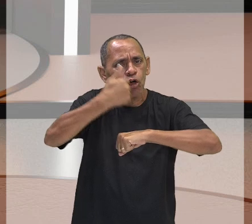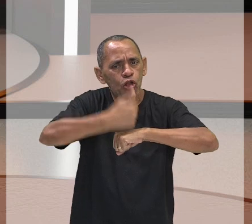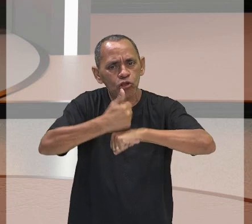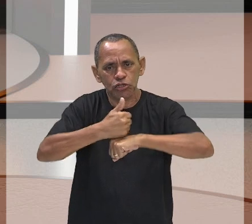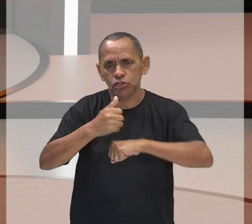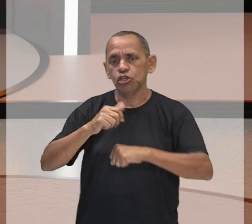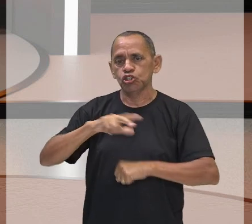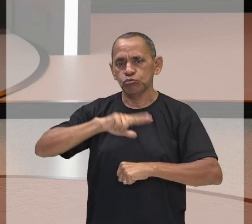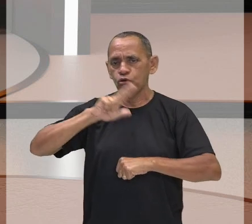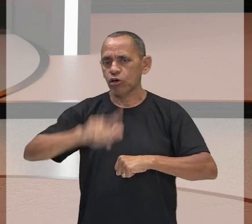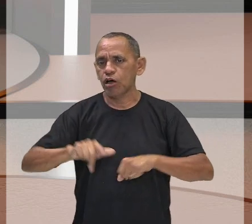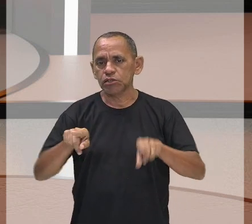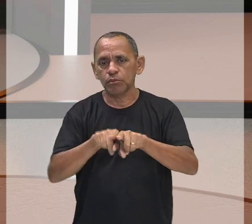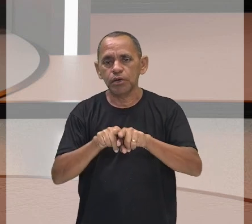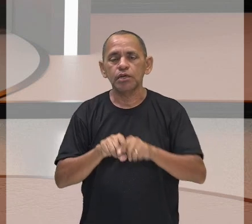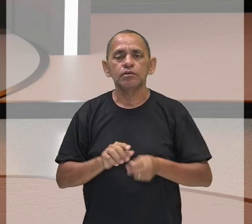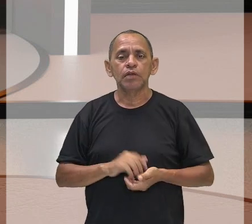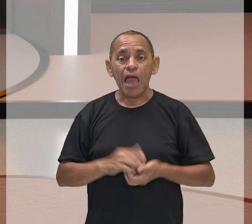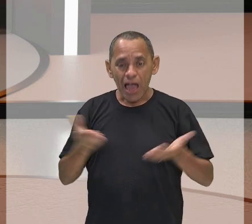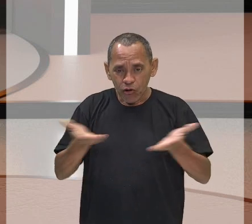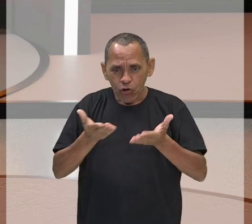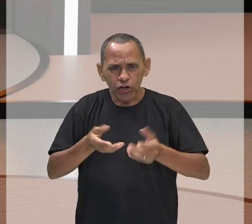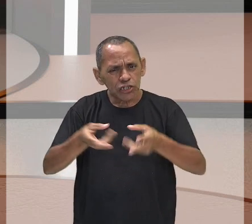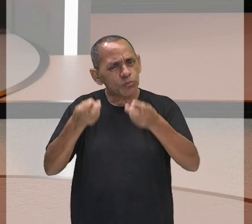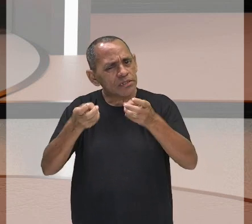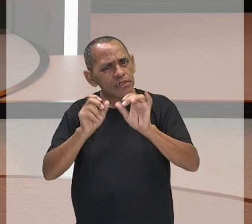vendo que outrora lá,